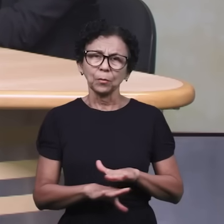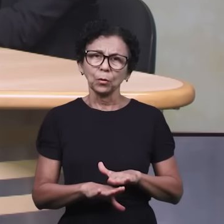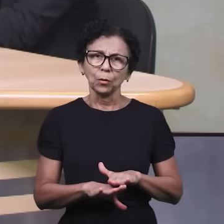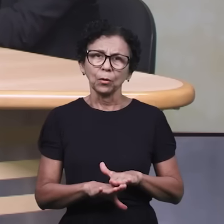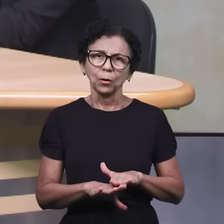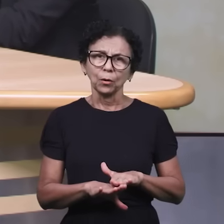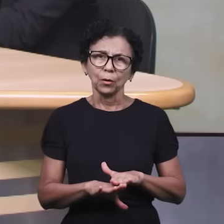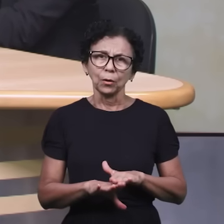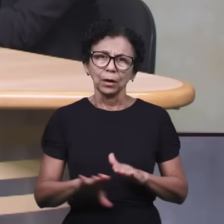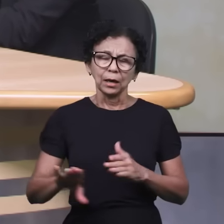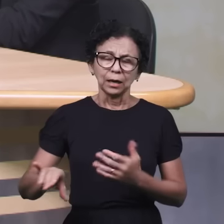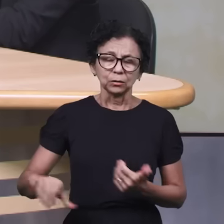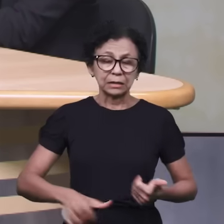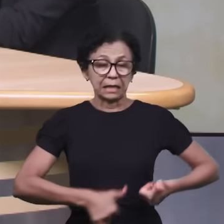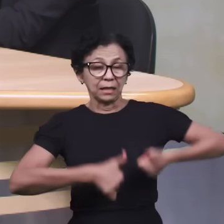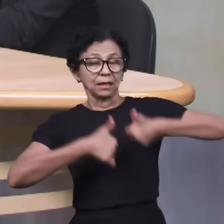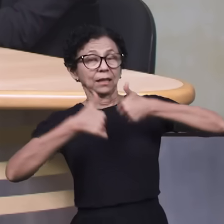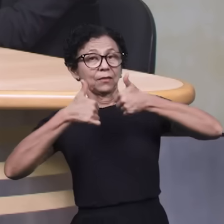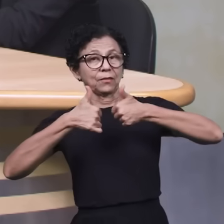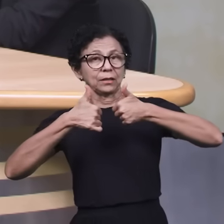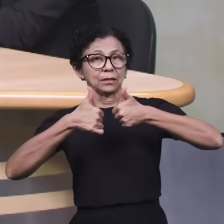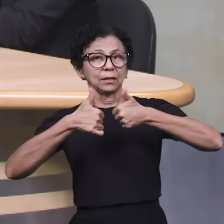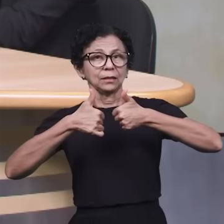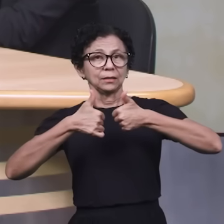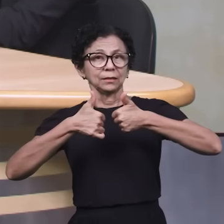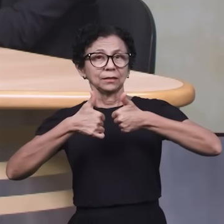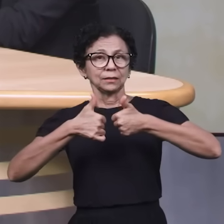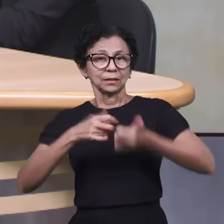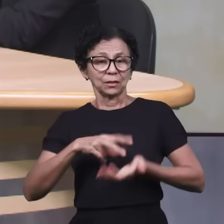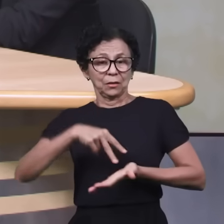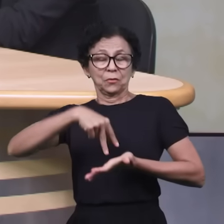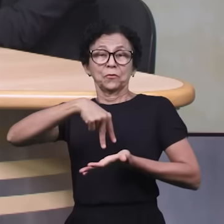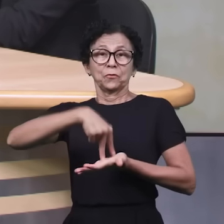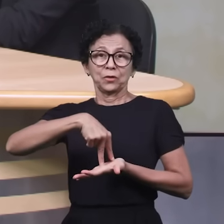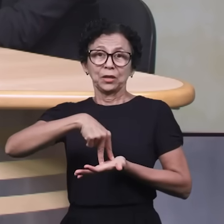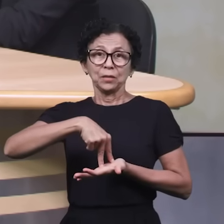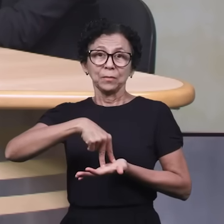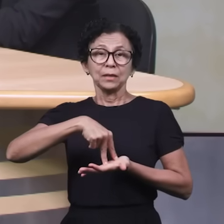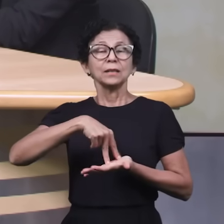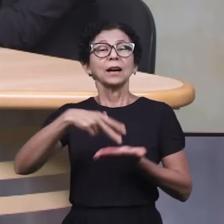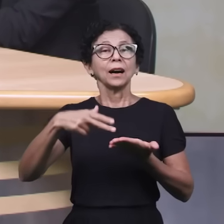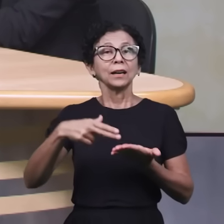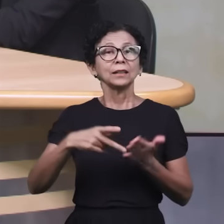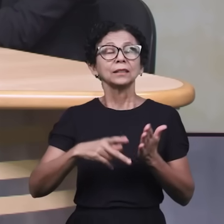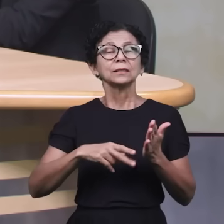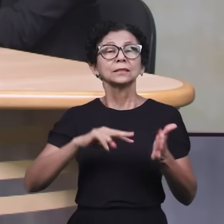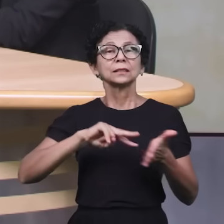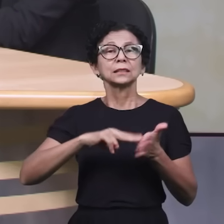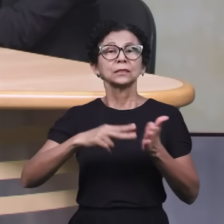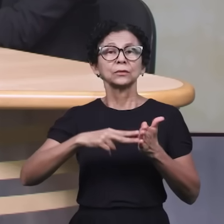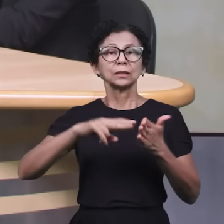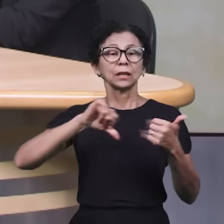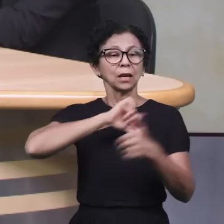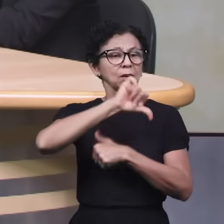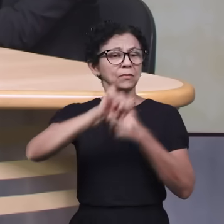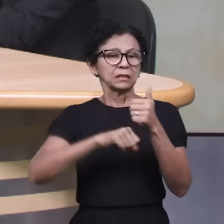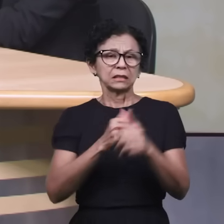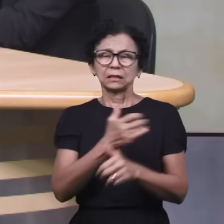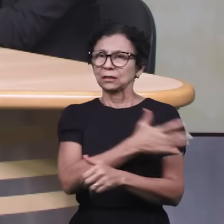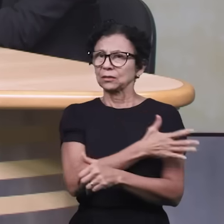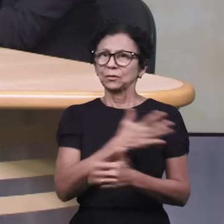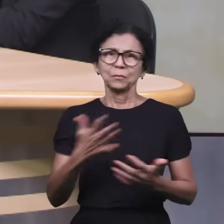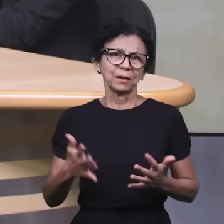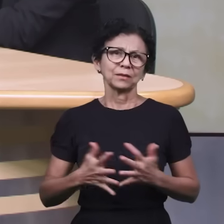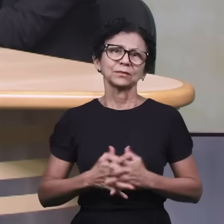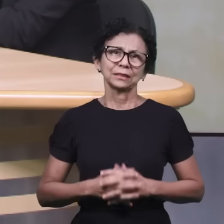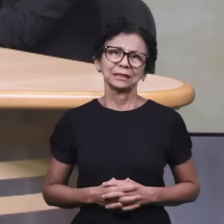né? E depois batizado nas águas. Eu tive essa experiência de ser batizado com o Espírito Santo e depois batizado nas águas. Não existe essa cronologia, porque